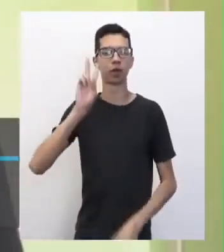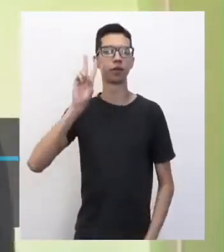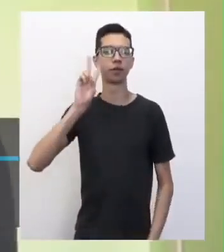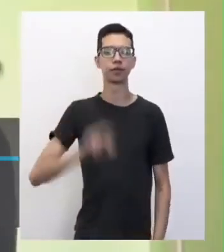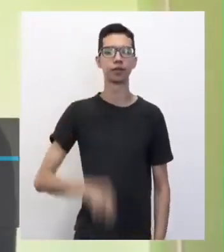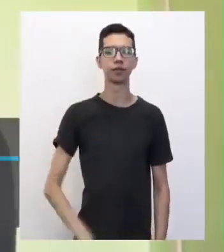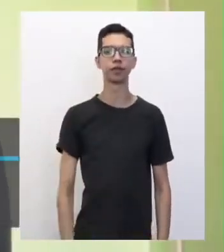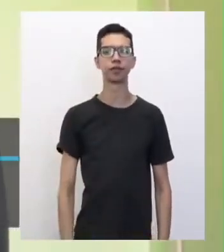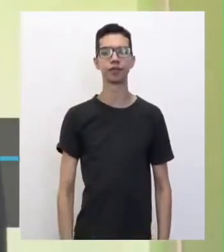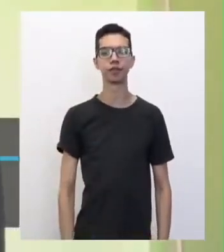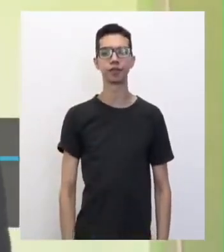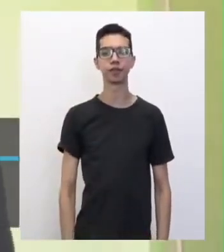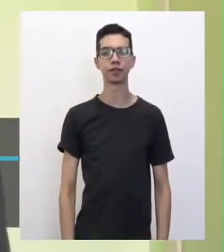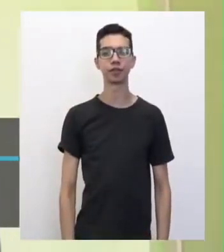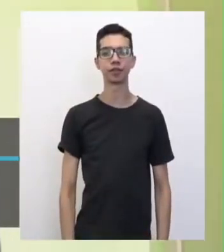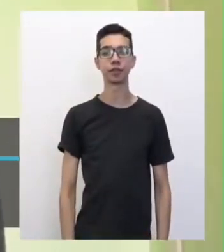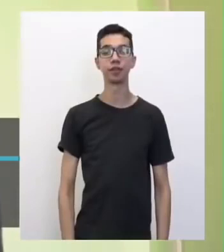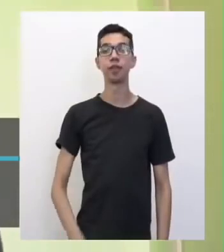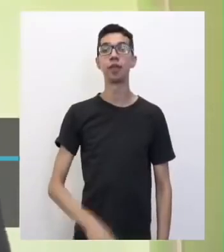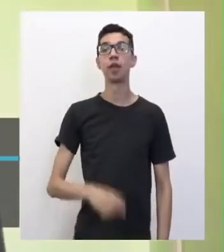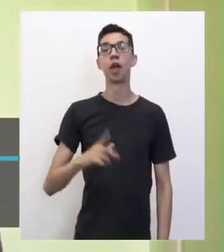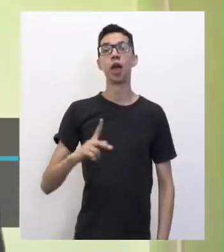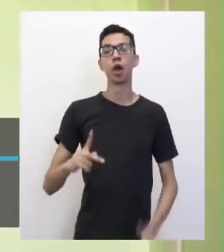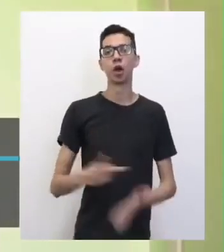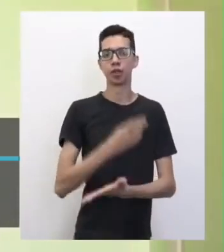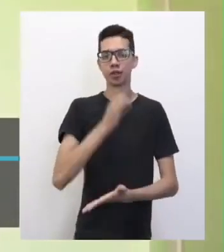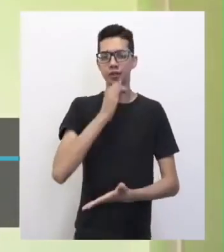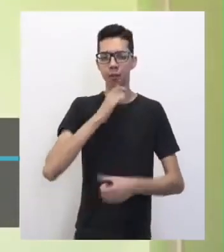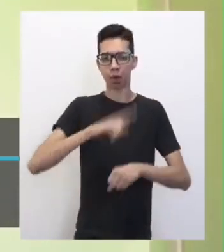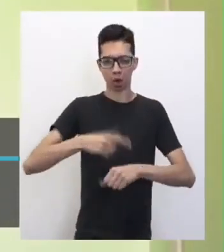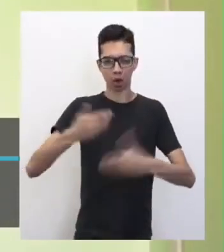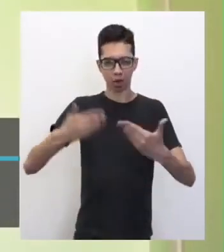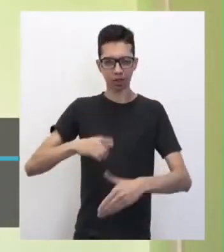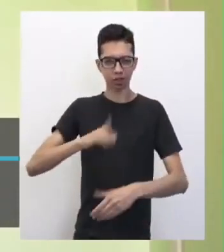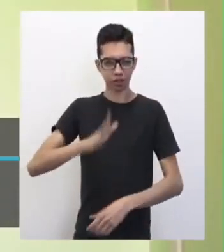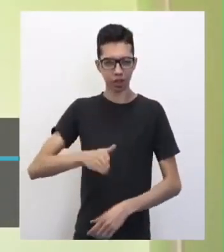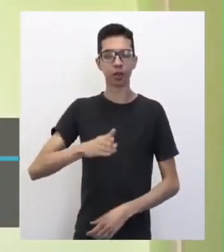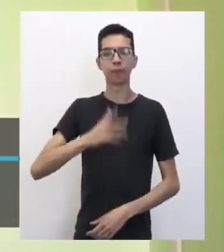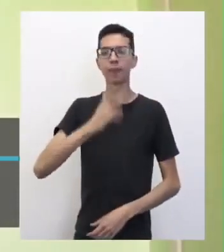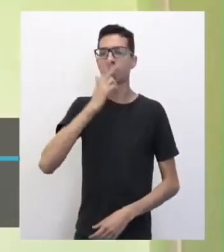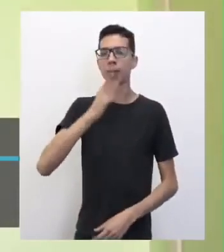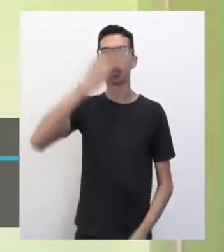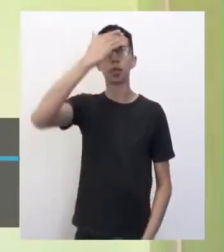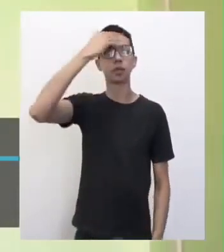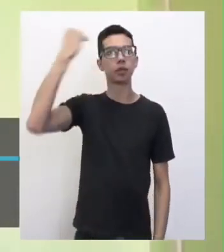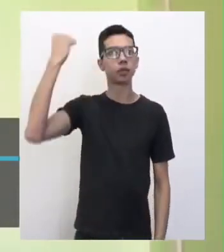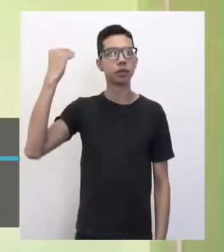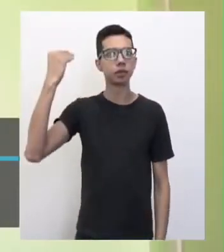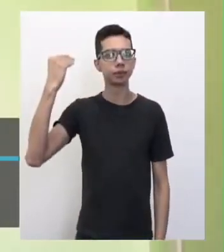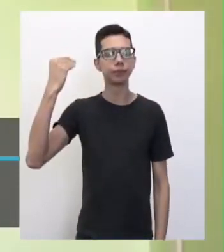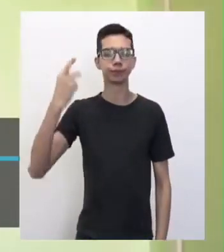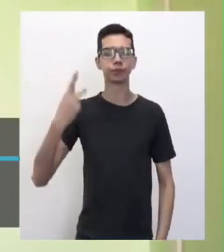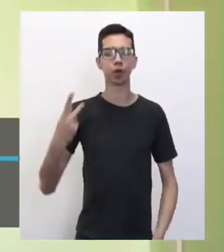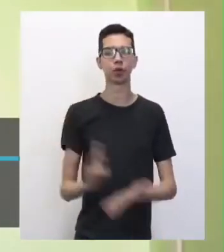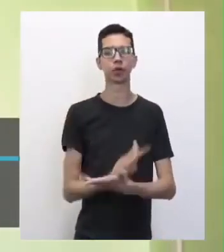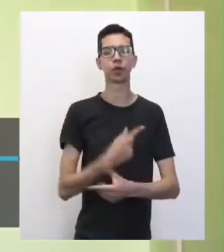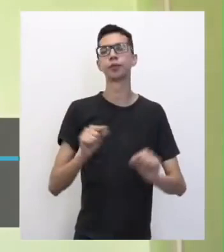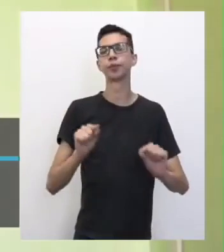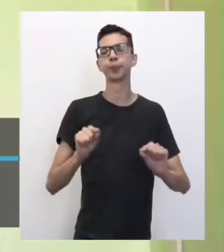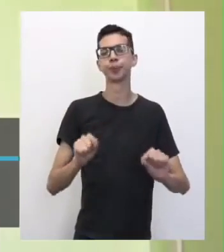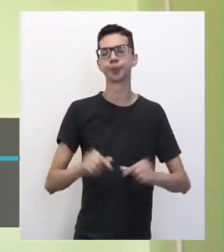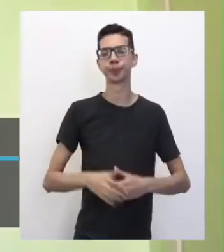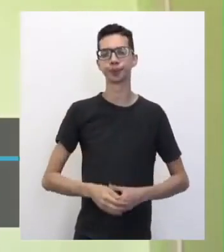algum momento de chegar na hora da prova e dar um branco, né? Vocês esquecerem tudo. Isso geralmente acontece porque a gente